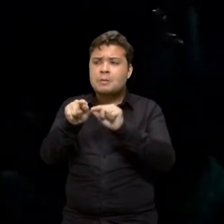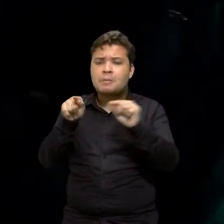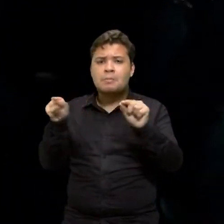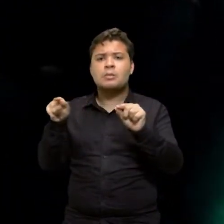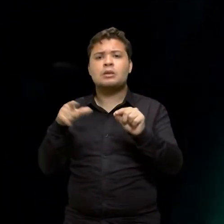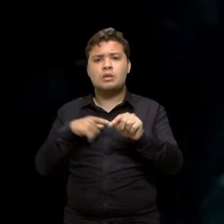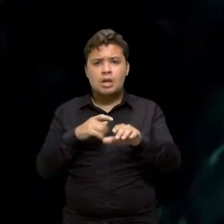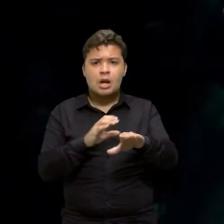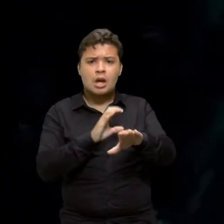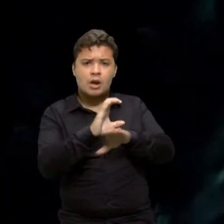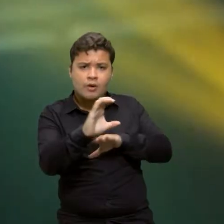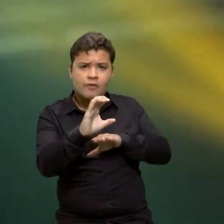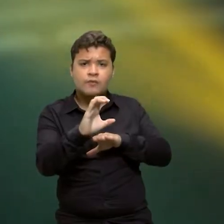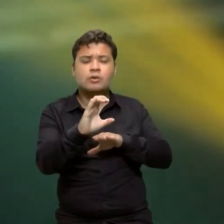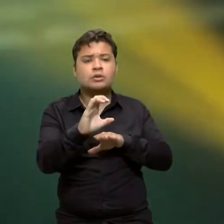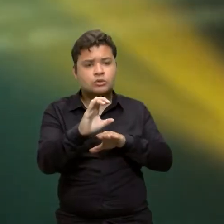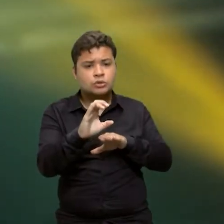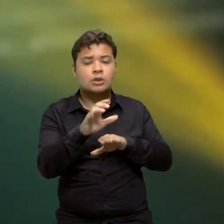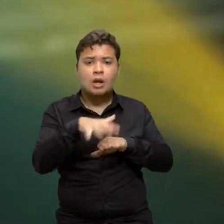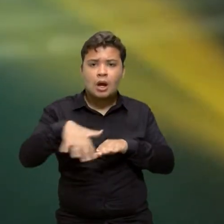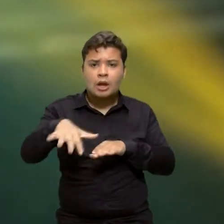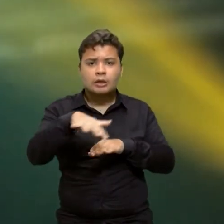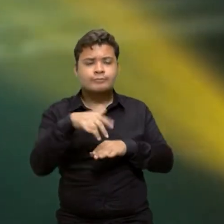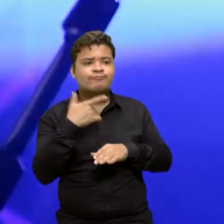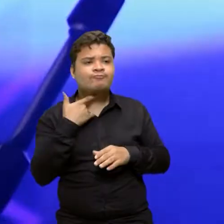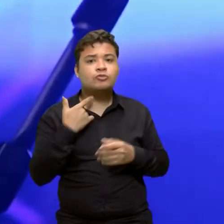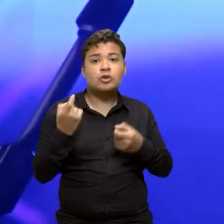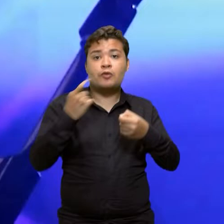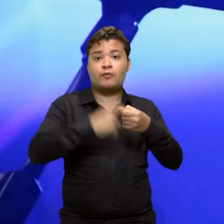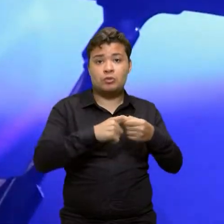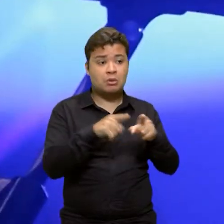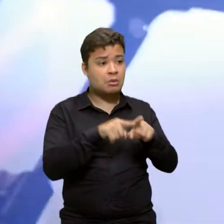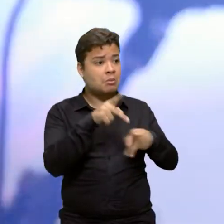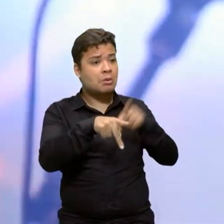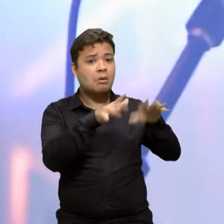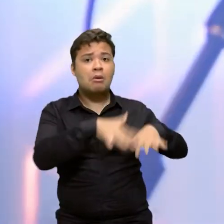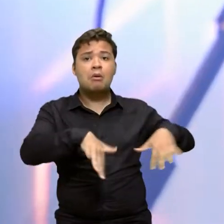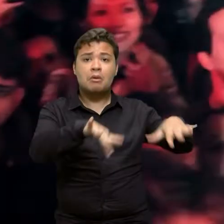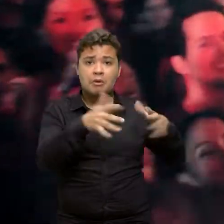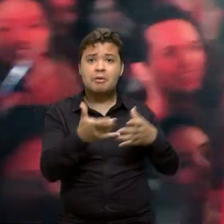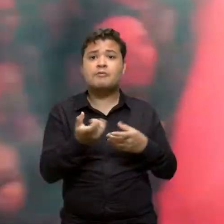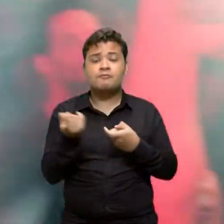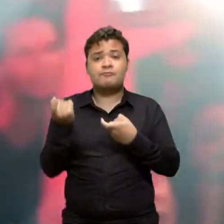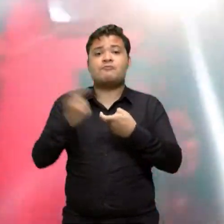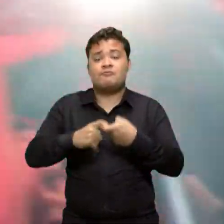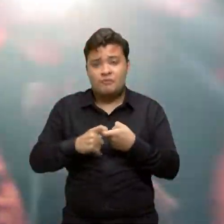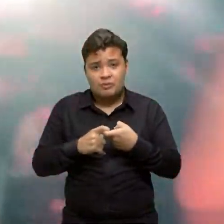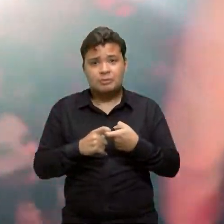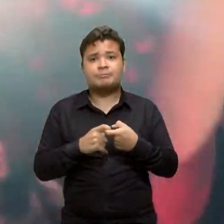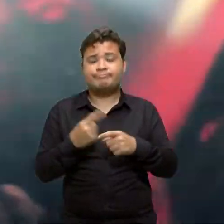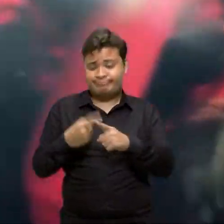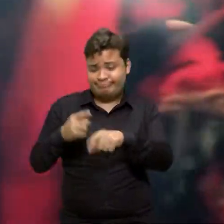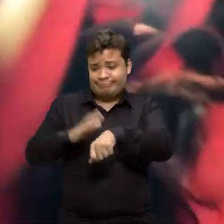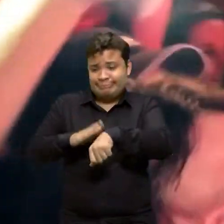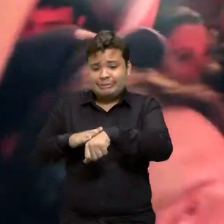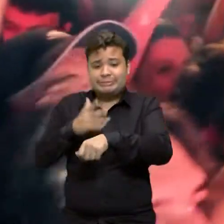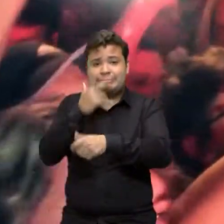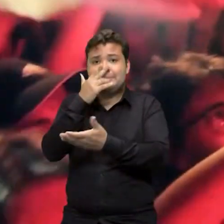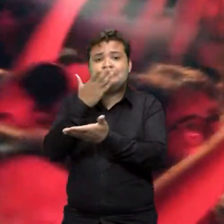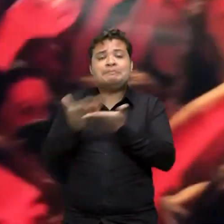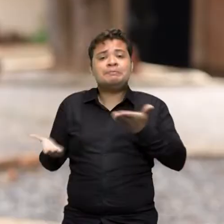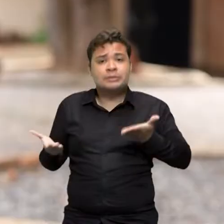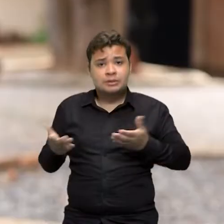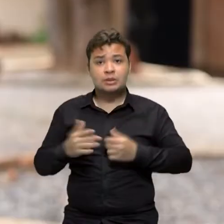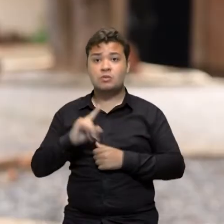investidores que acompanha mesmo também o comportamento do público, uma sede de voltar e de reocupar esse espaço que a gente perdeu durante esse tempo, né? Essa primeira